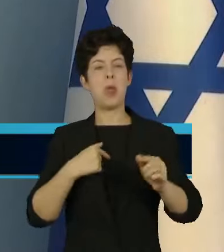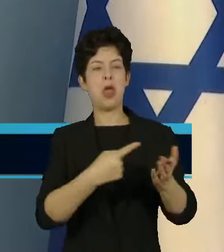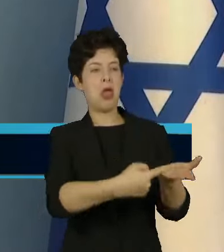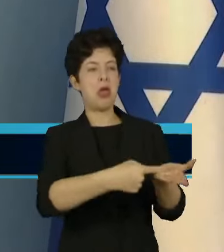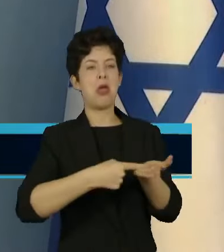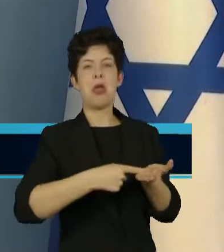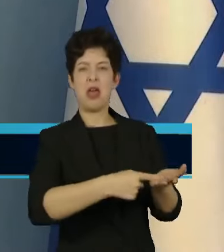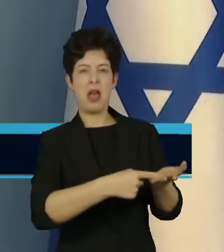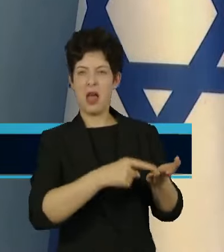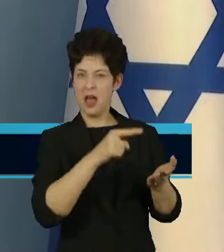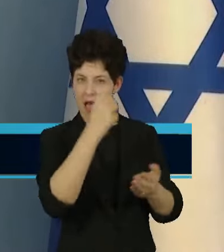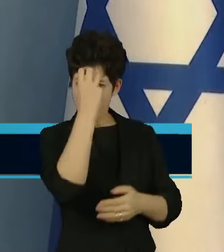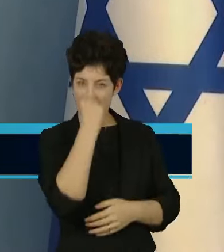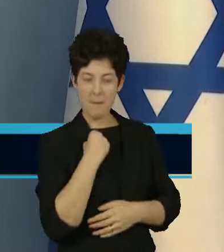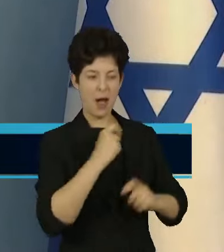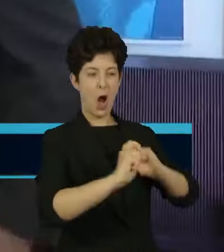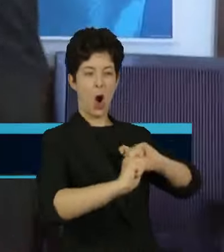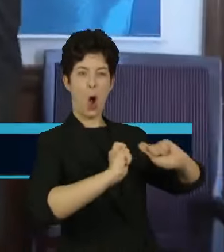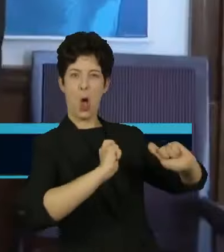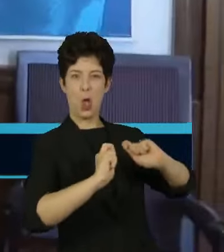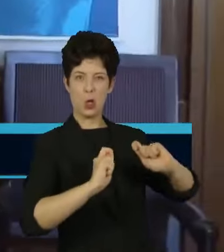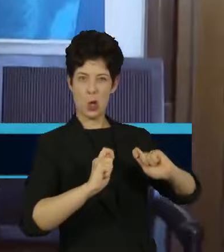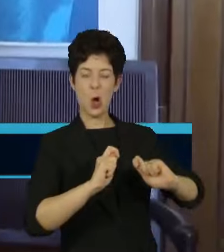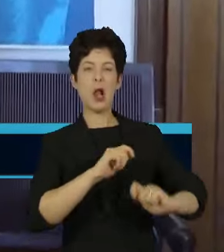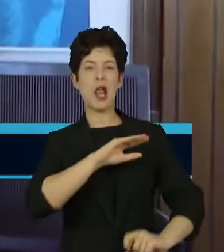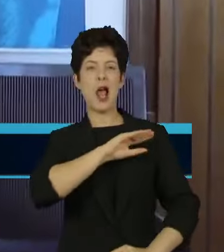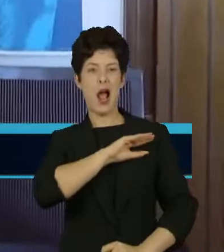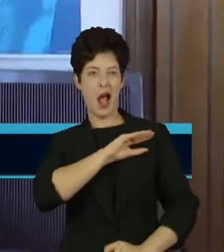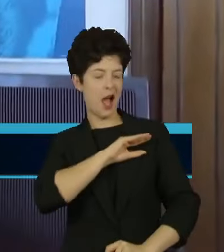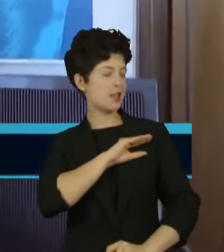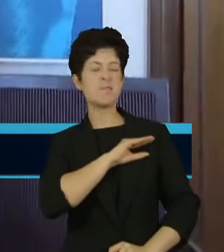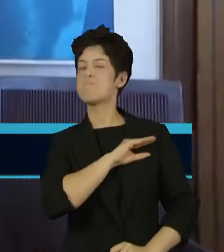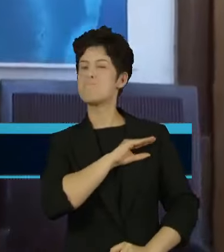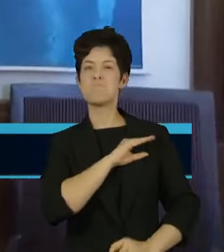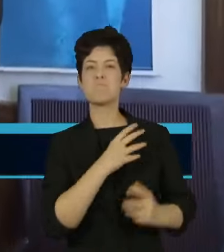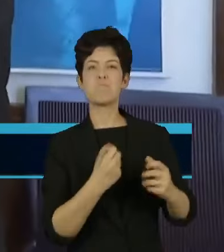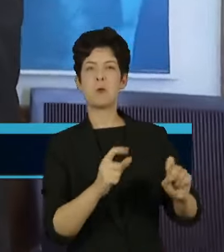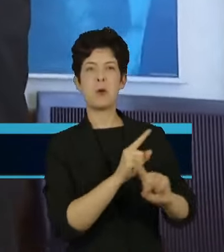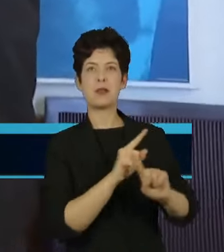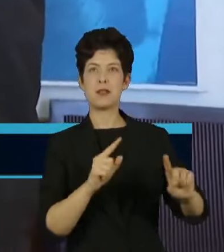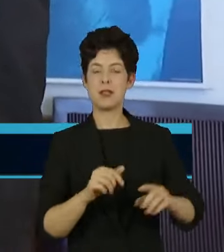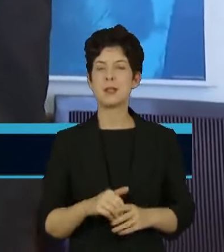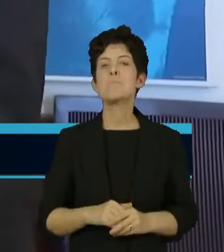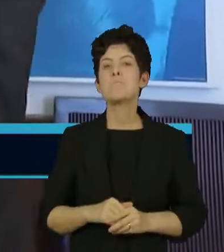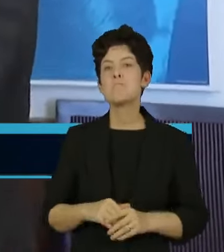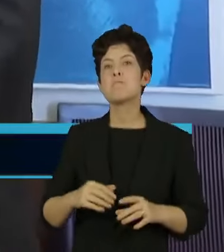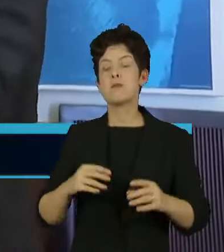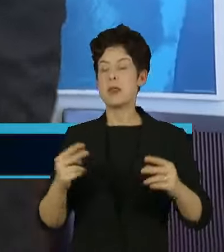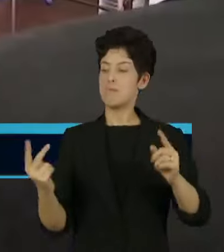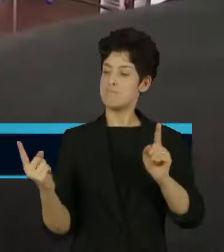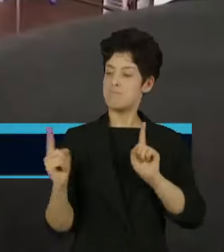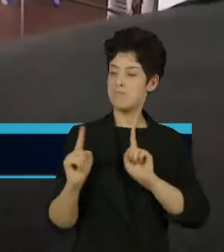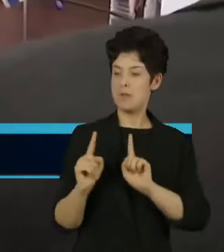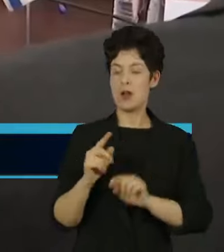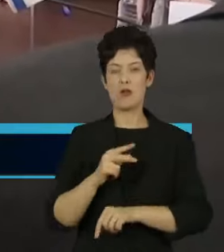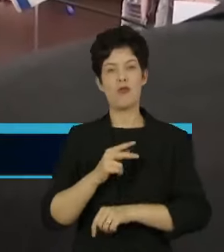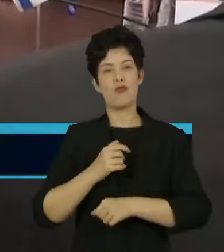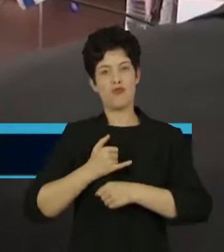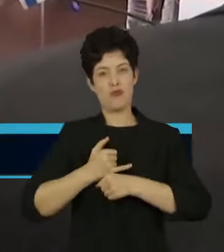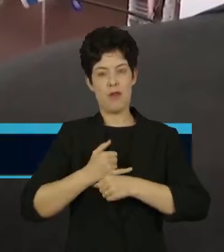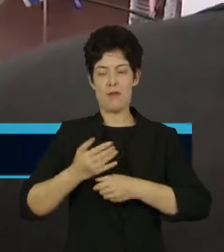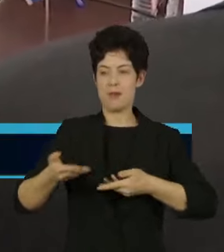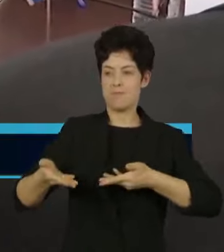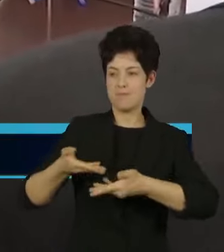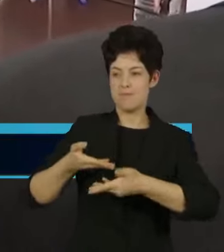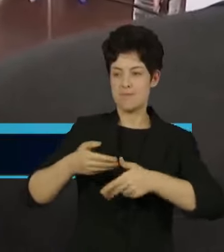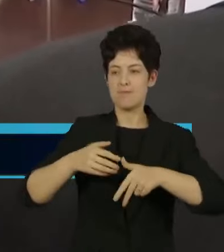deixe o ramaz no controle de Gaza nanaho fez as declarações logo depois de receber o chefe da diplomacia